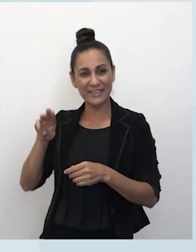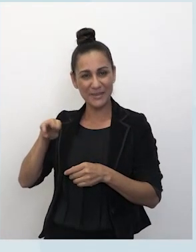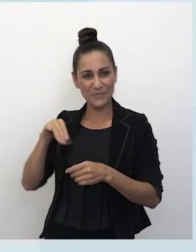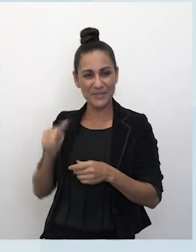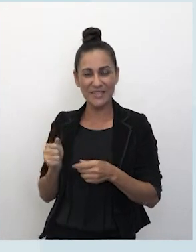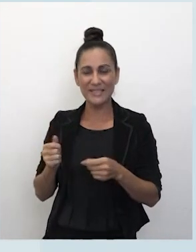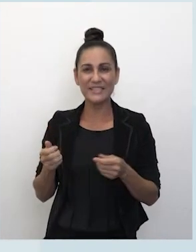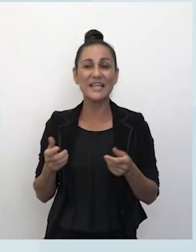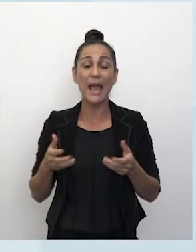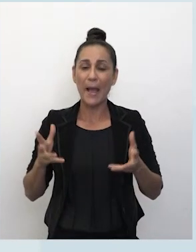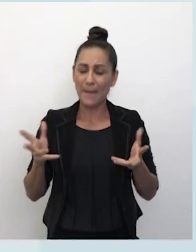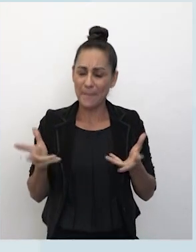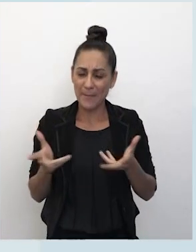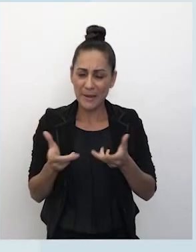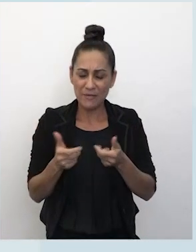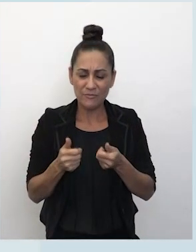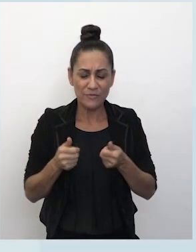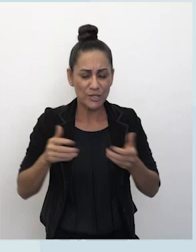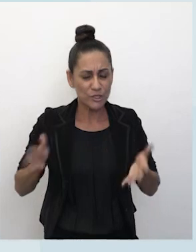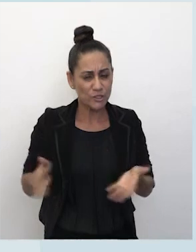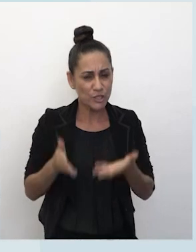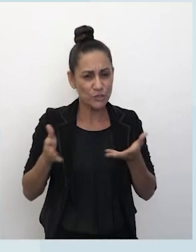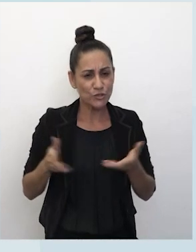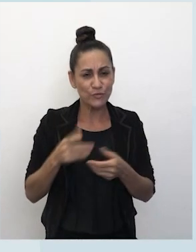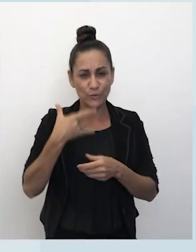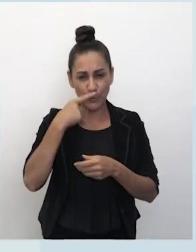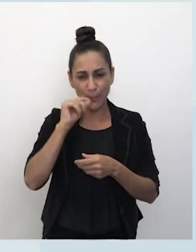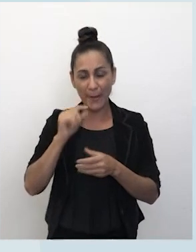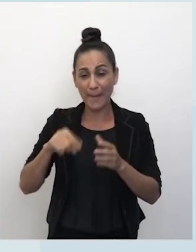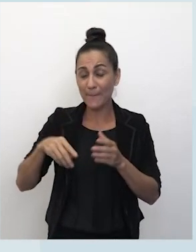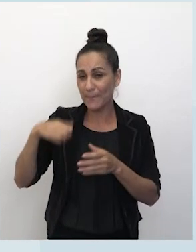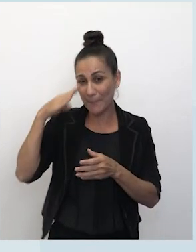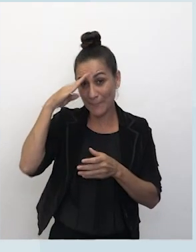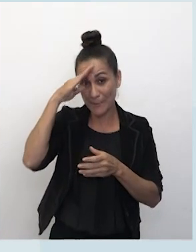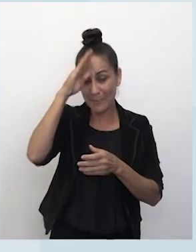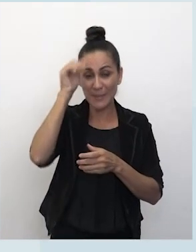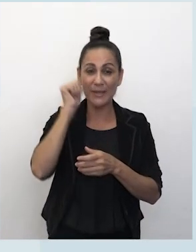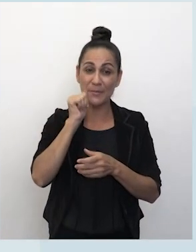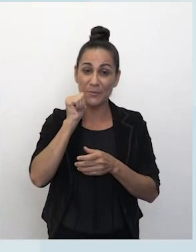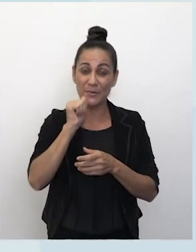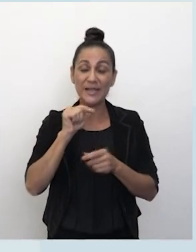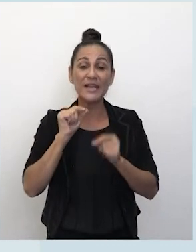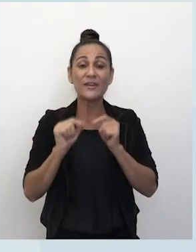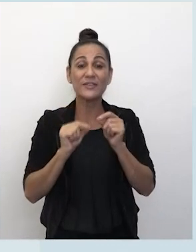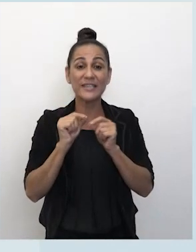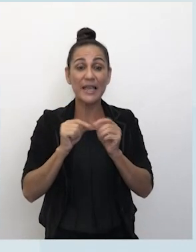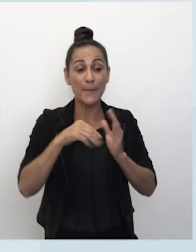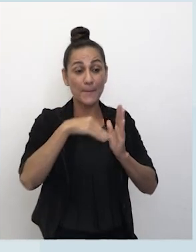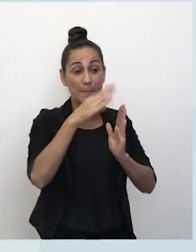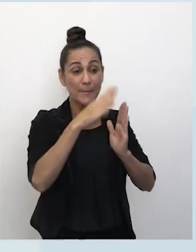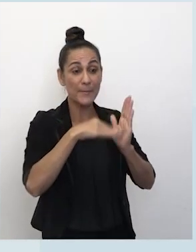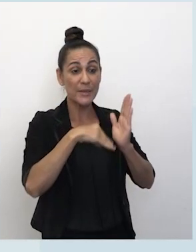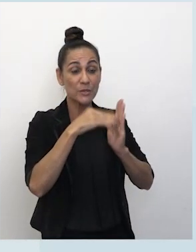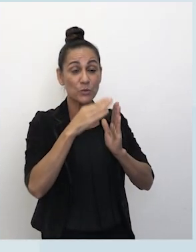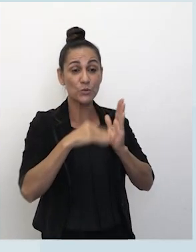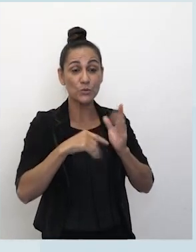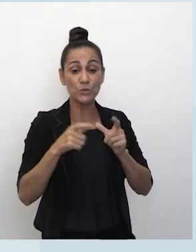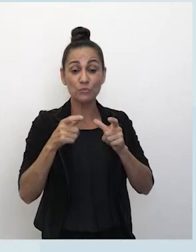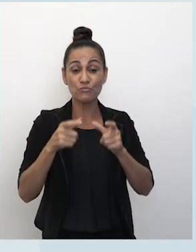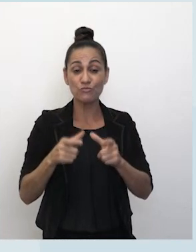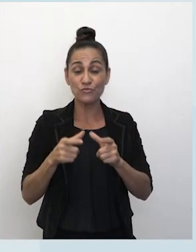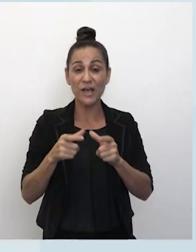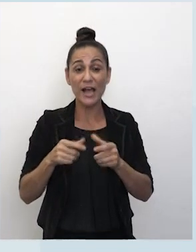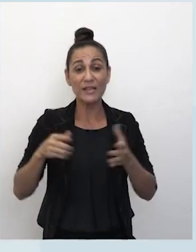à atuação do pai, ela acabou se tornando a primeira mulher a ser membro da Academia de Pintura de Florença, né? Ou seja, o pai dela,